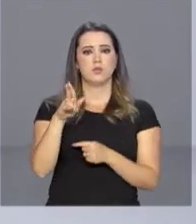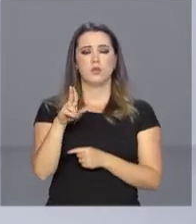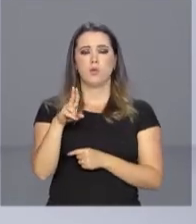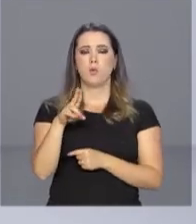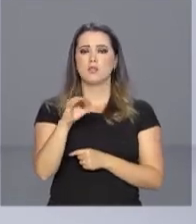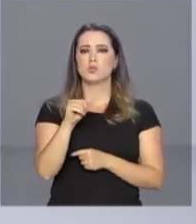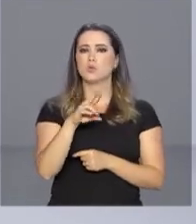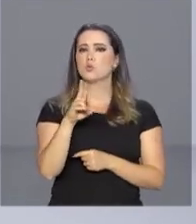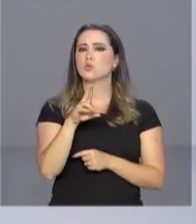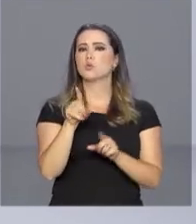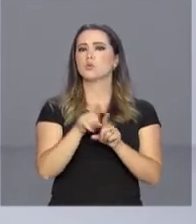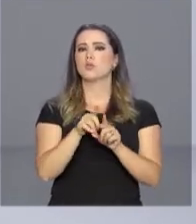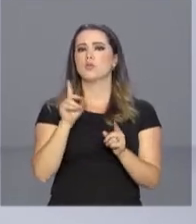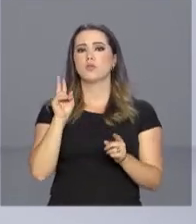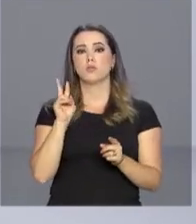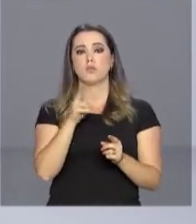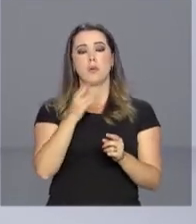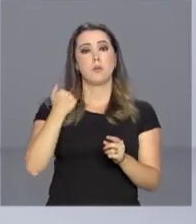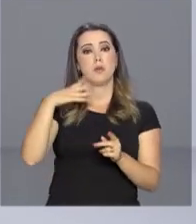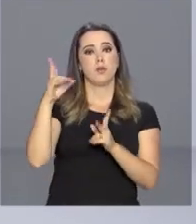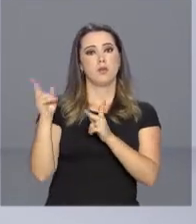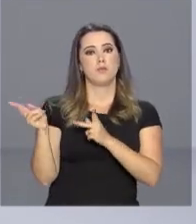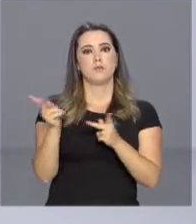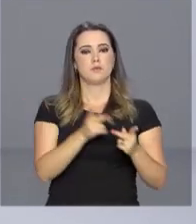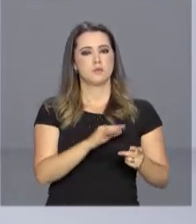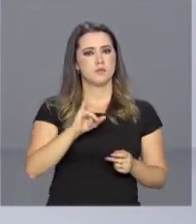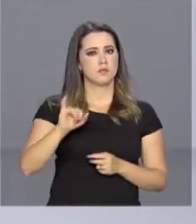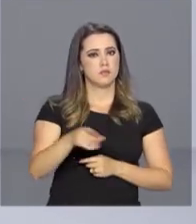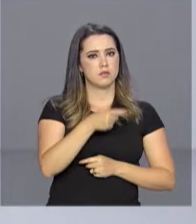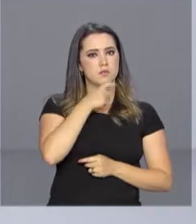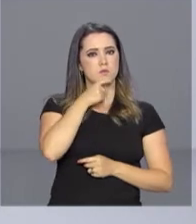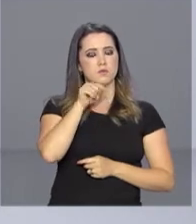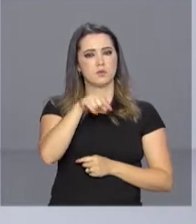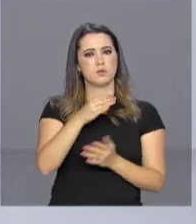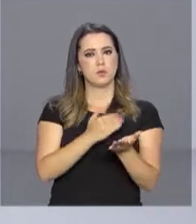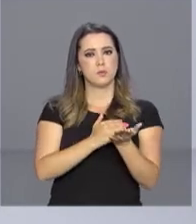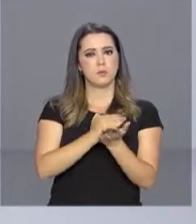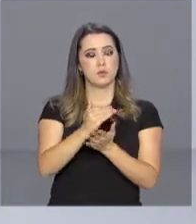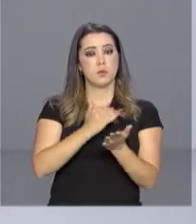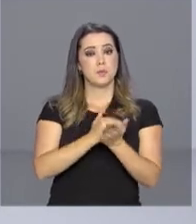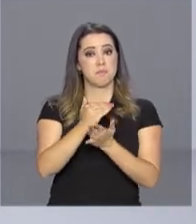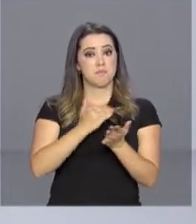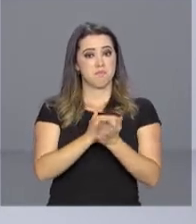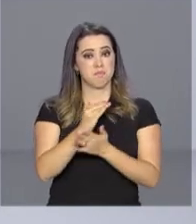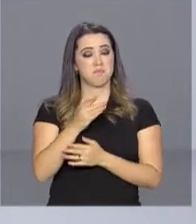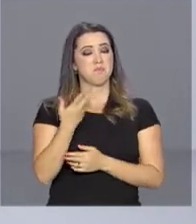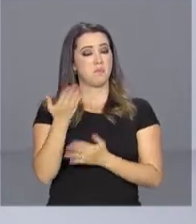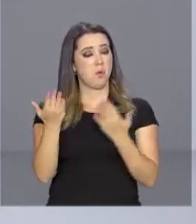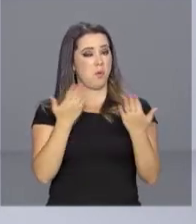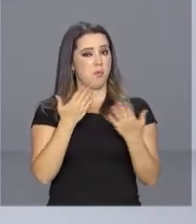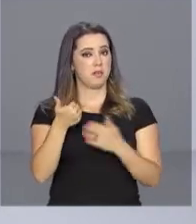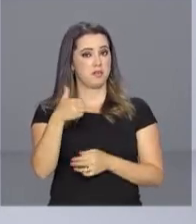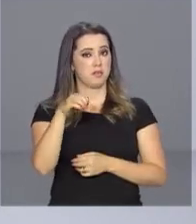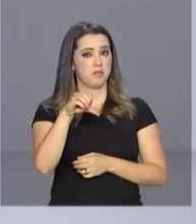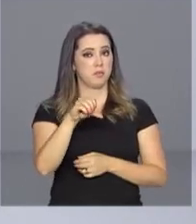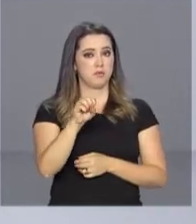Iguaçu registrou a maior visitação para o mês de julho desde que o movimento começou a ser registrado